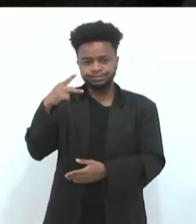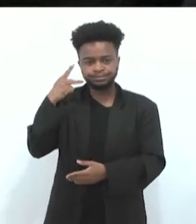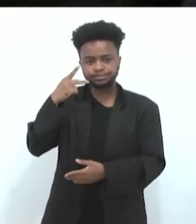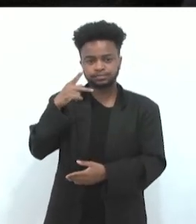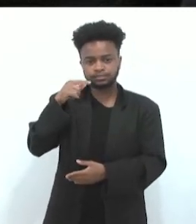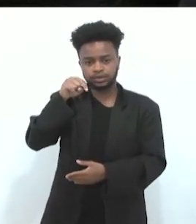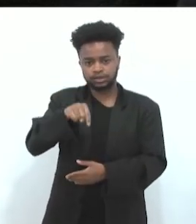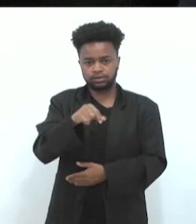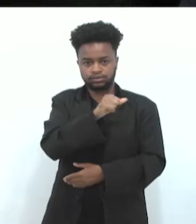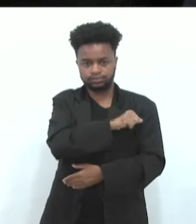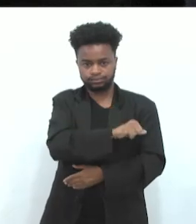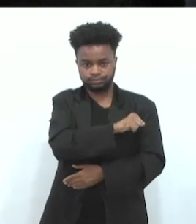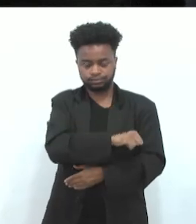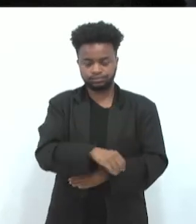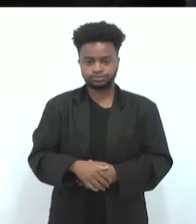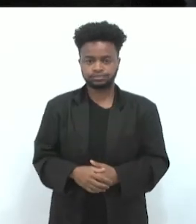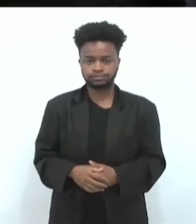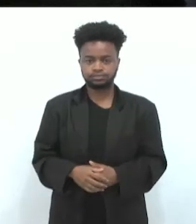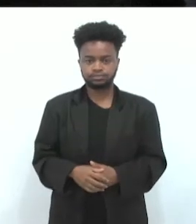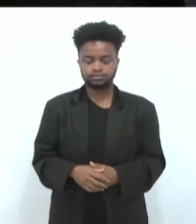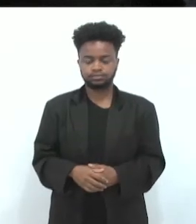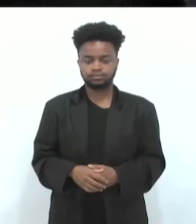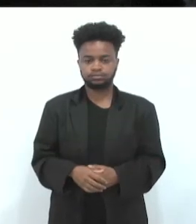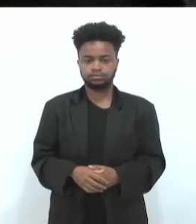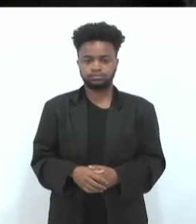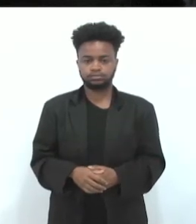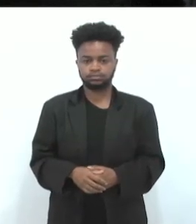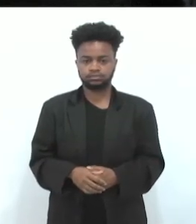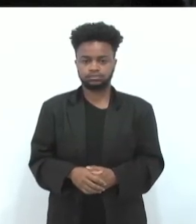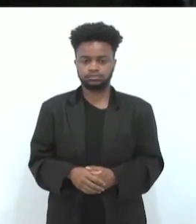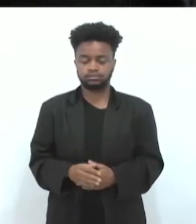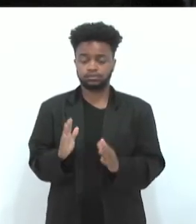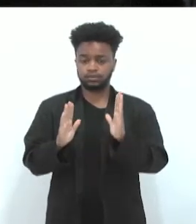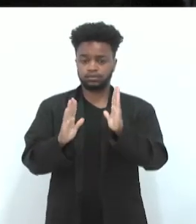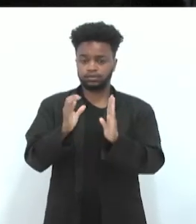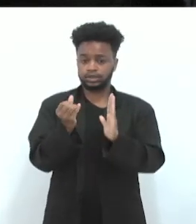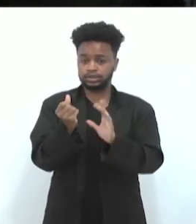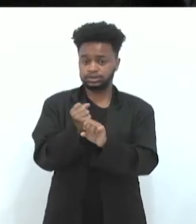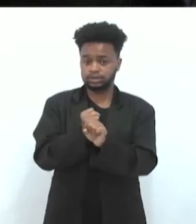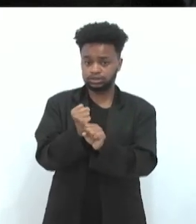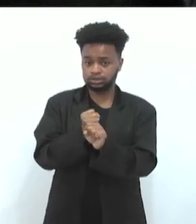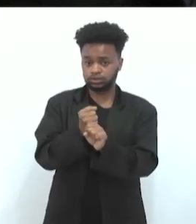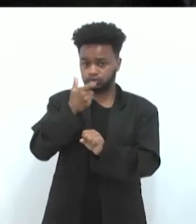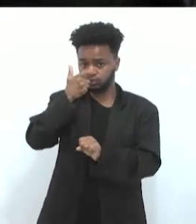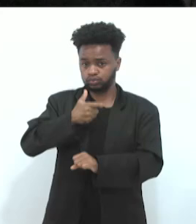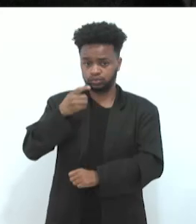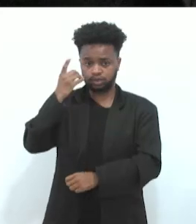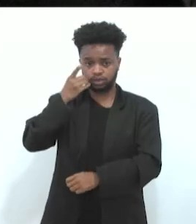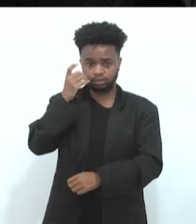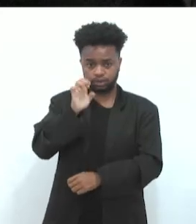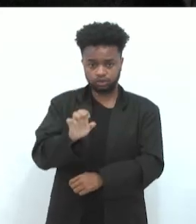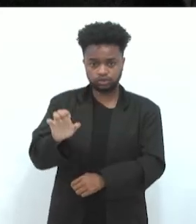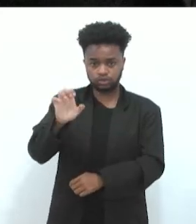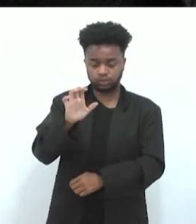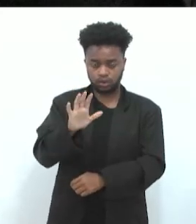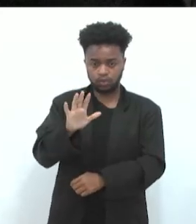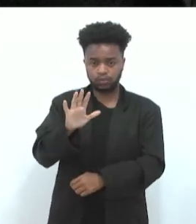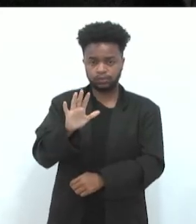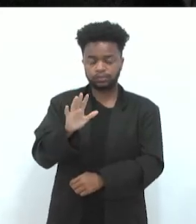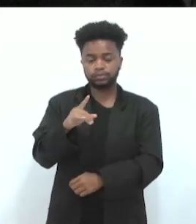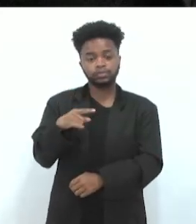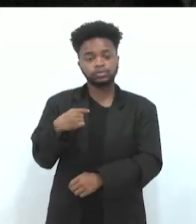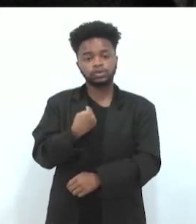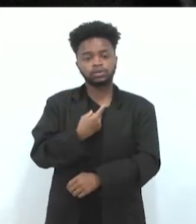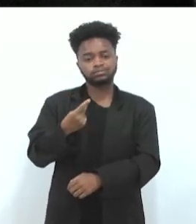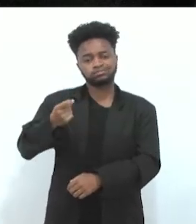do Rio de Janeiro. Eu, nesses 6 anos de mandato que eu tenho aqui como deputado estadual, a gente, desde o